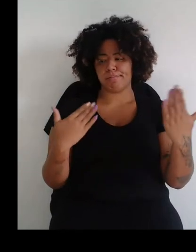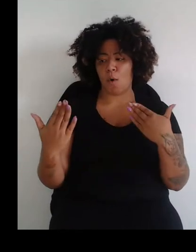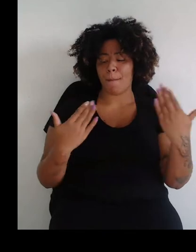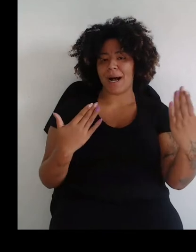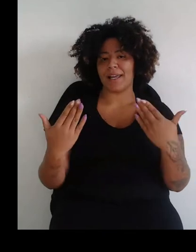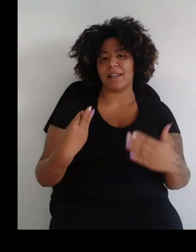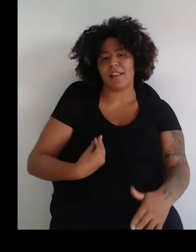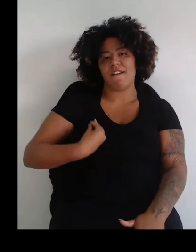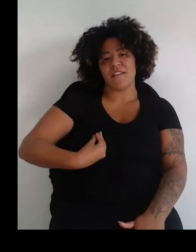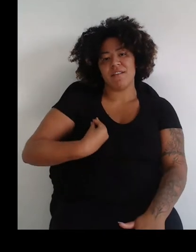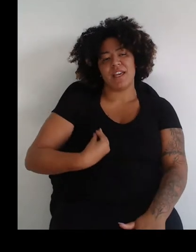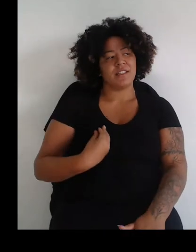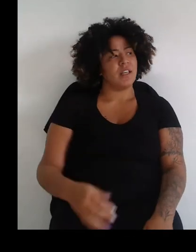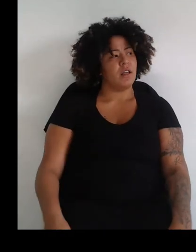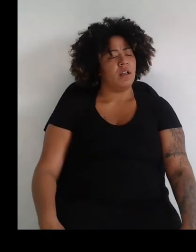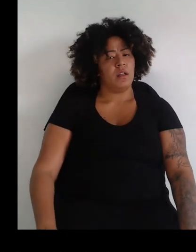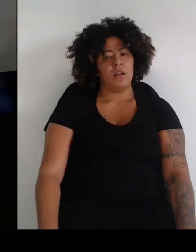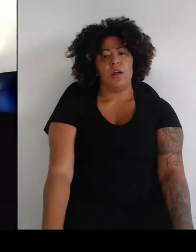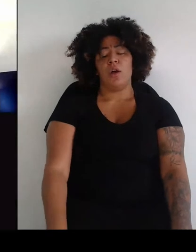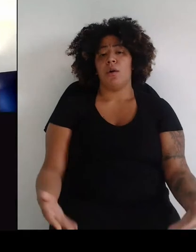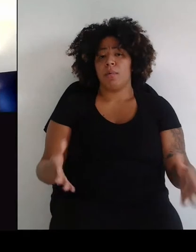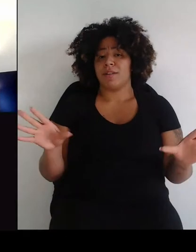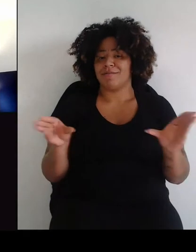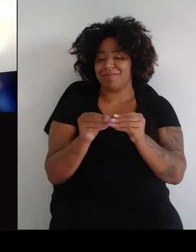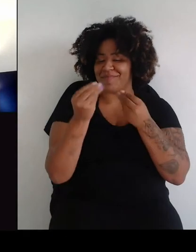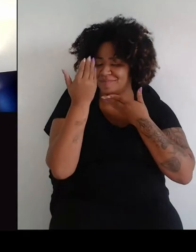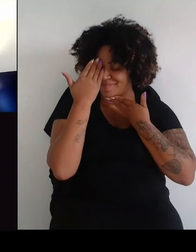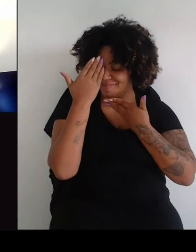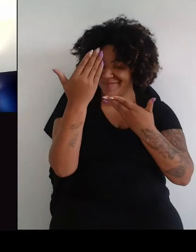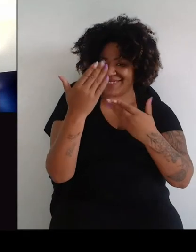desintegração começou concluo muito obrigado